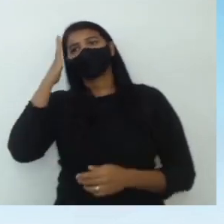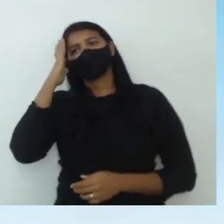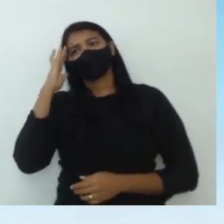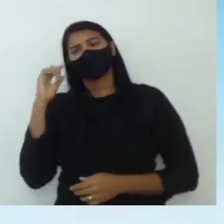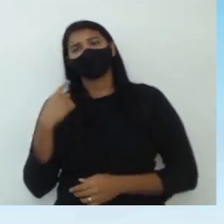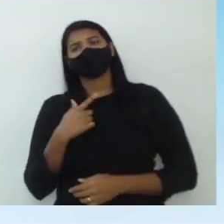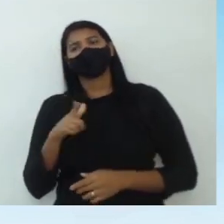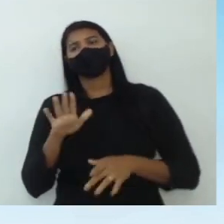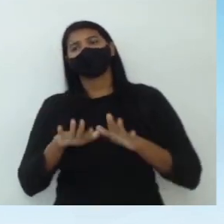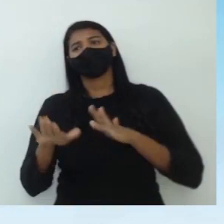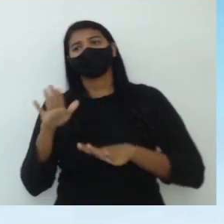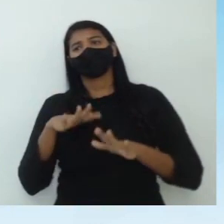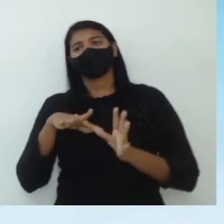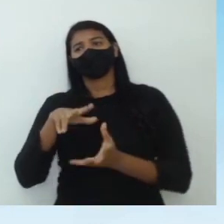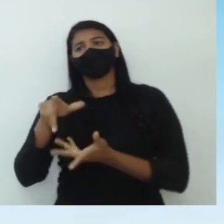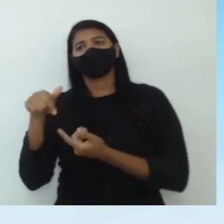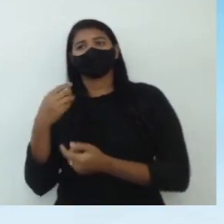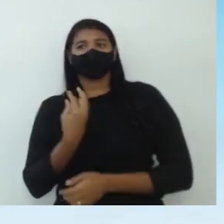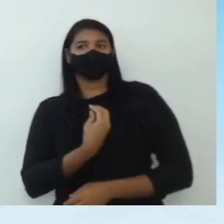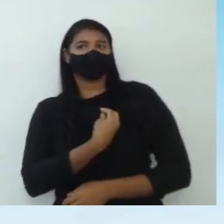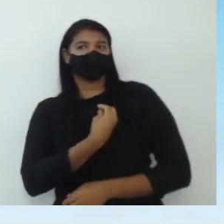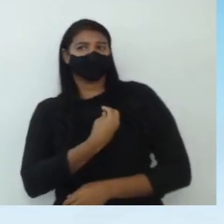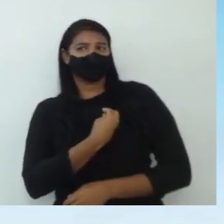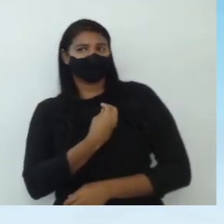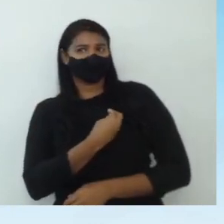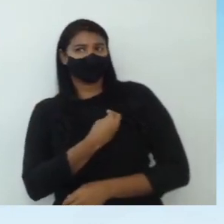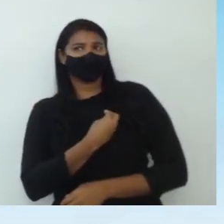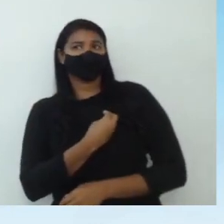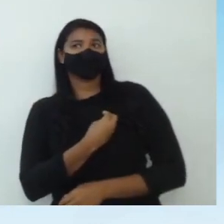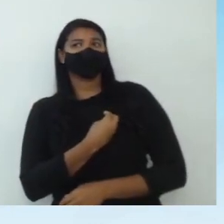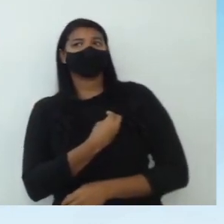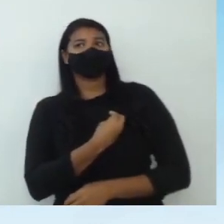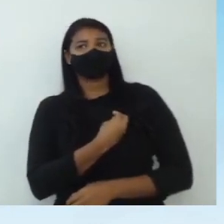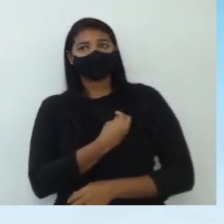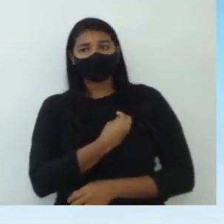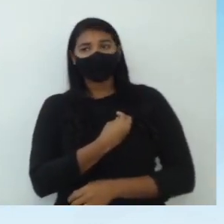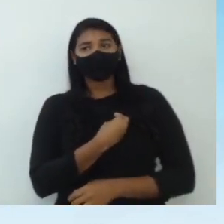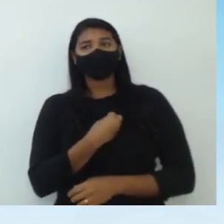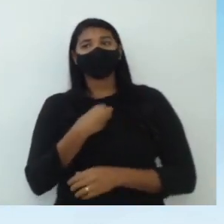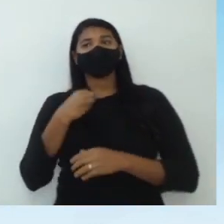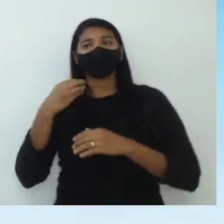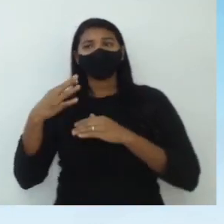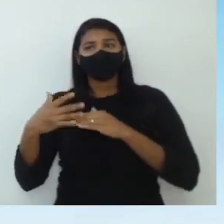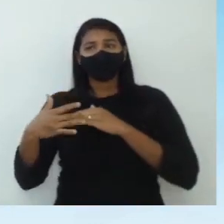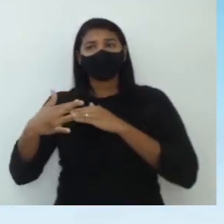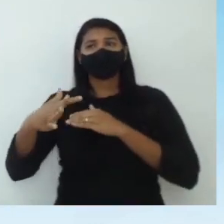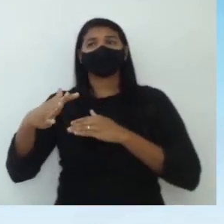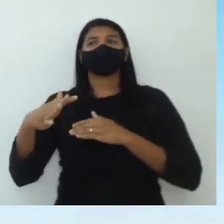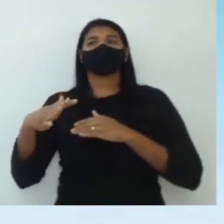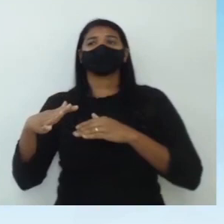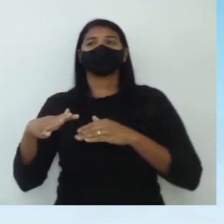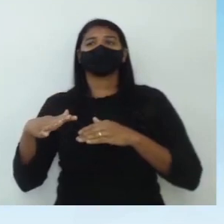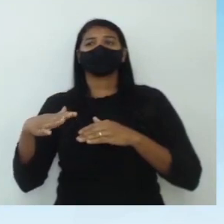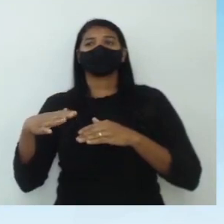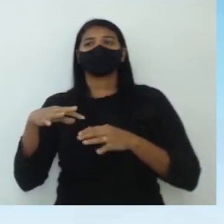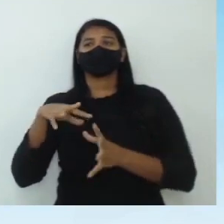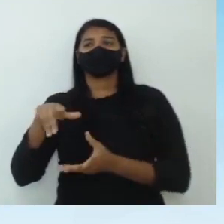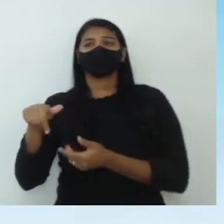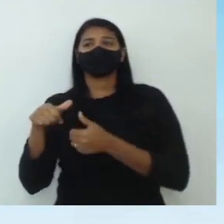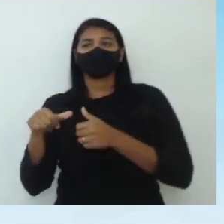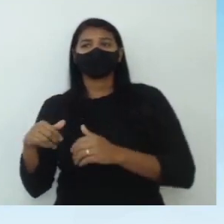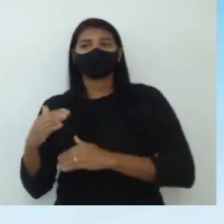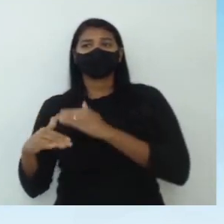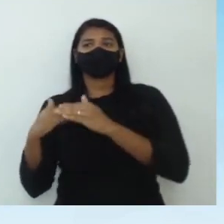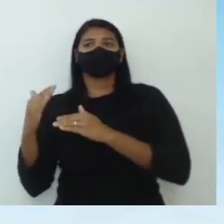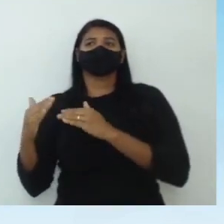cuidarmos direitinho desse lugar que a gente está morando aqui, ela vai passar, a terra fica e ela se recupera.